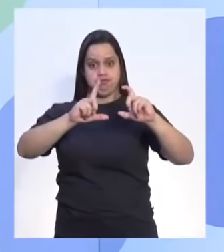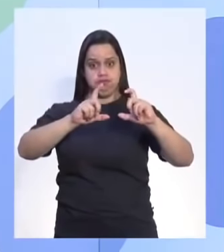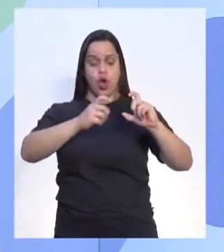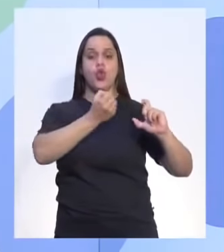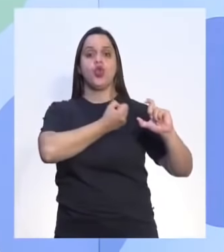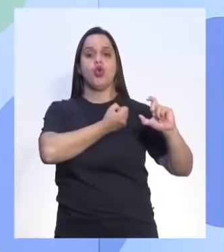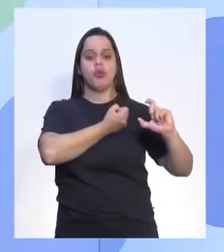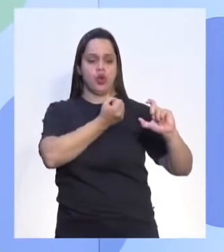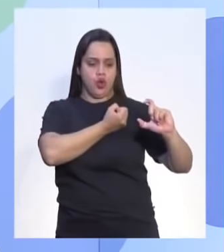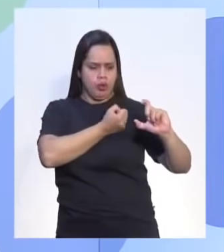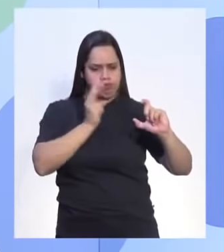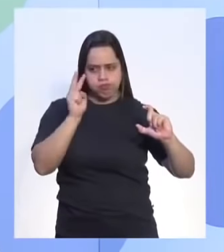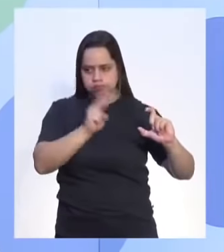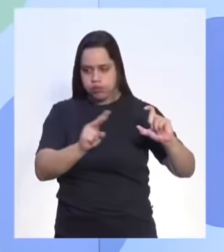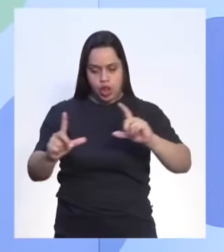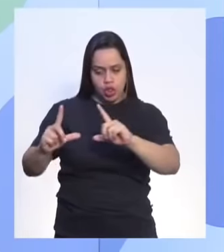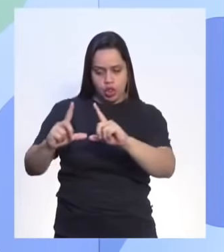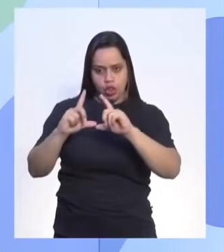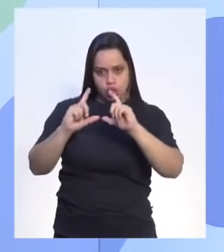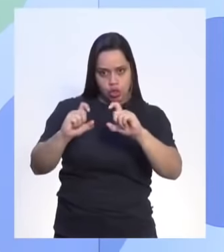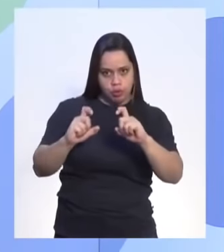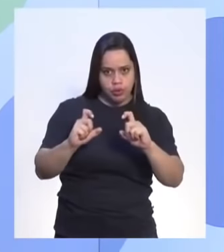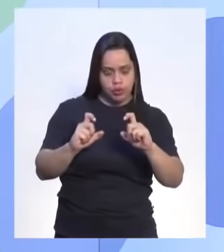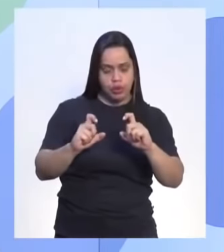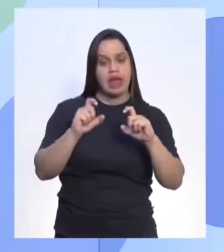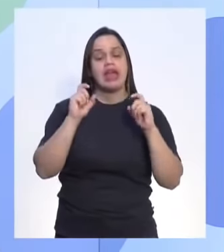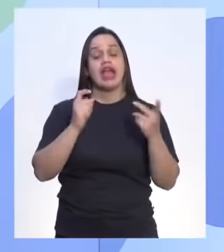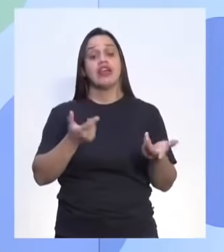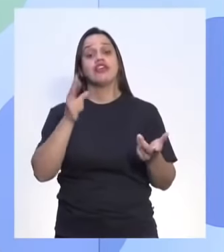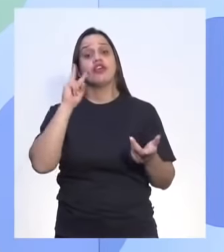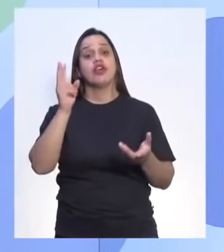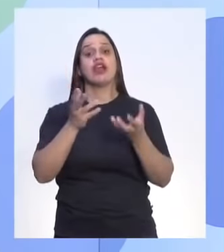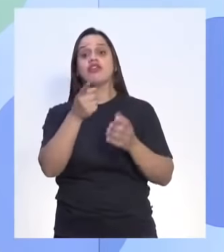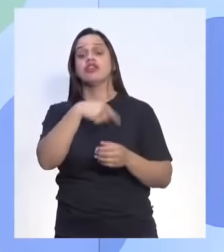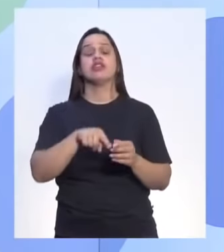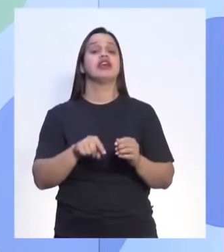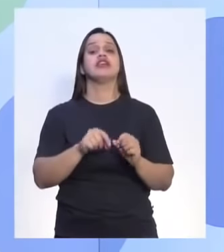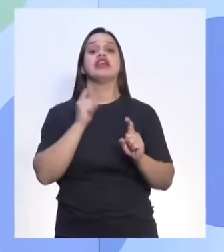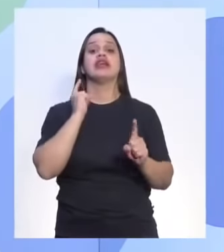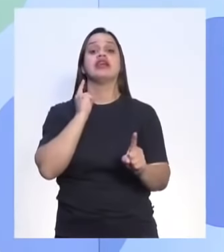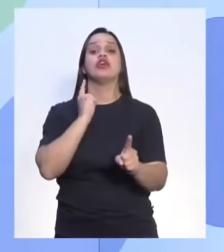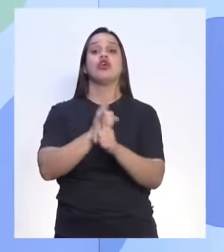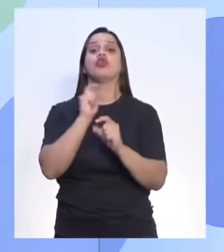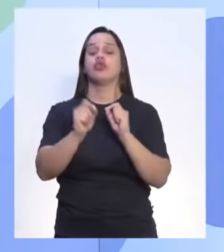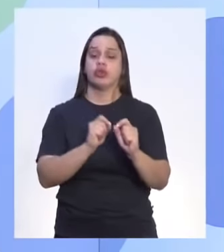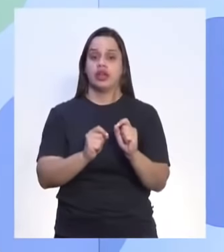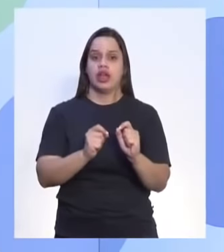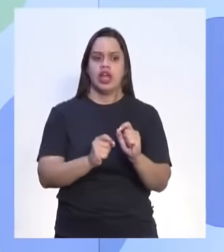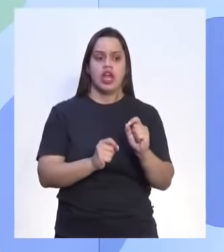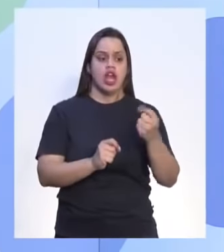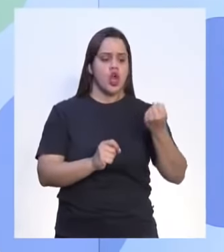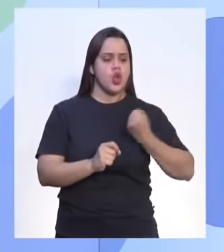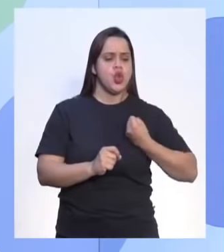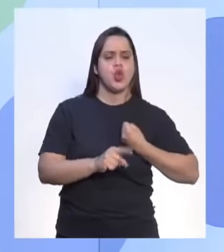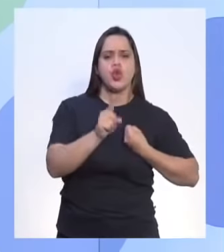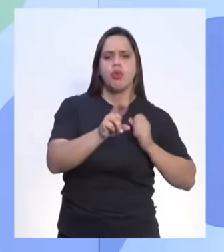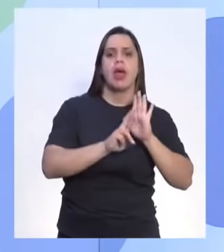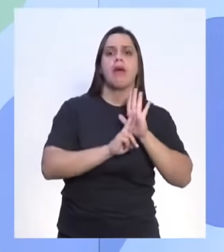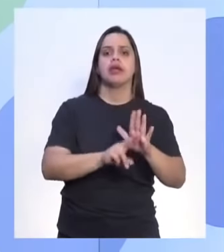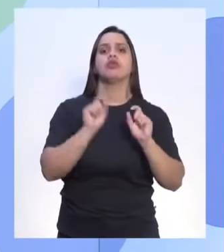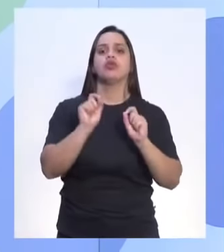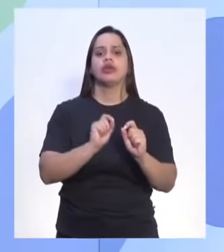aí nós gostaríamos que você identificasse o que esse número representa. Graus Celsius,